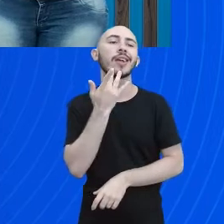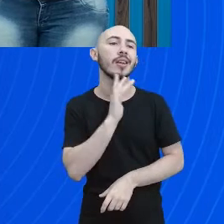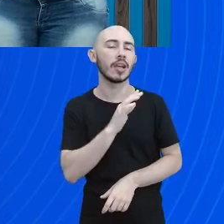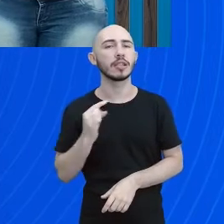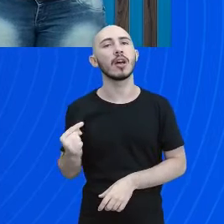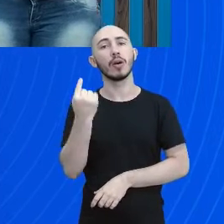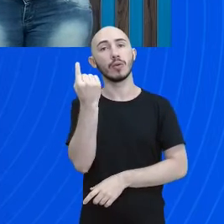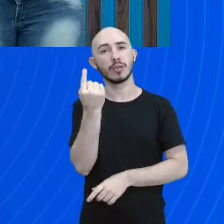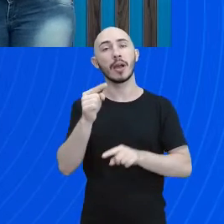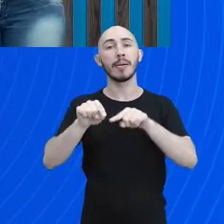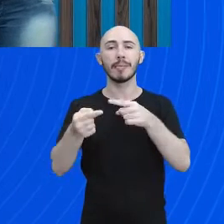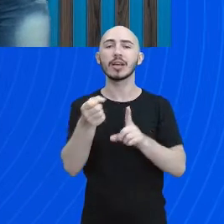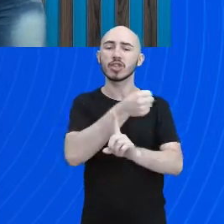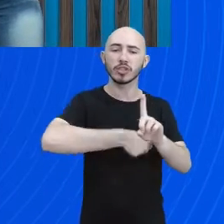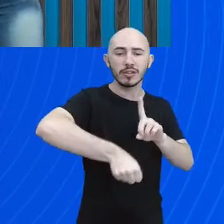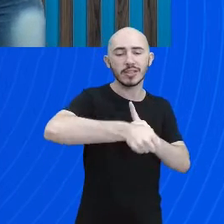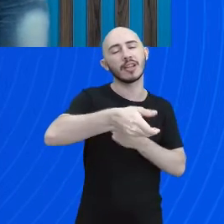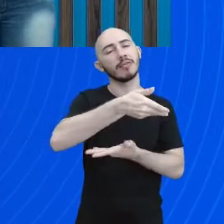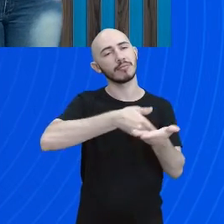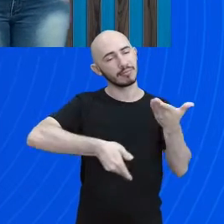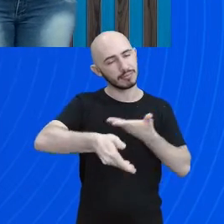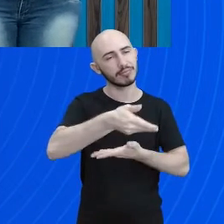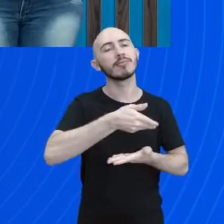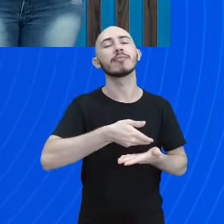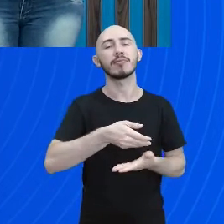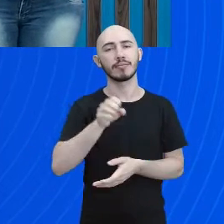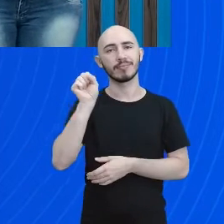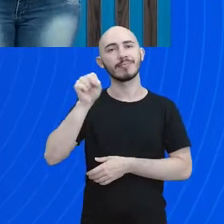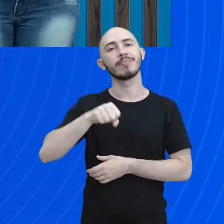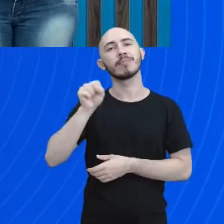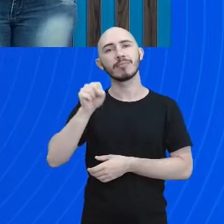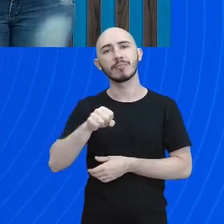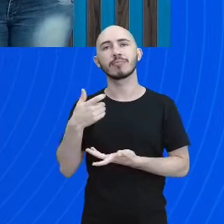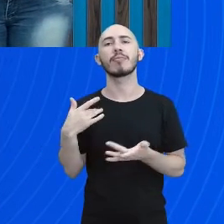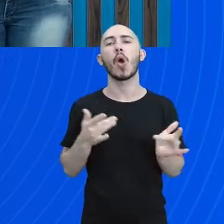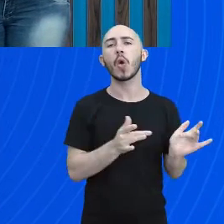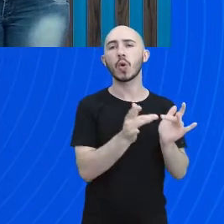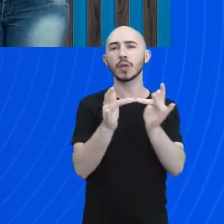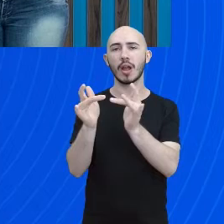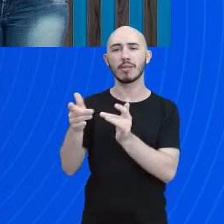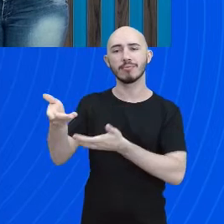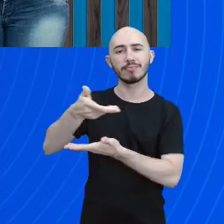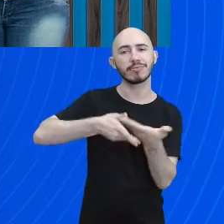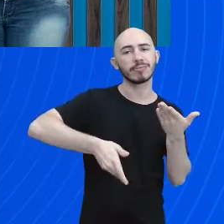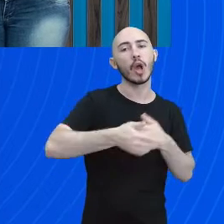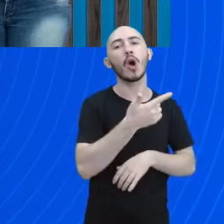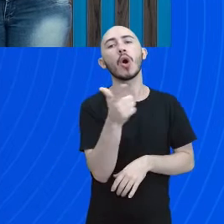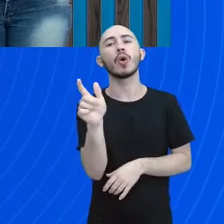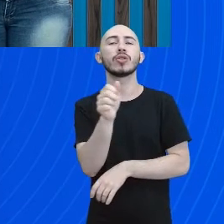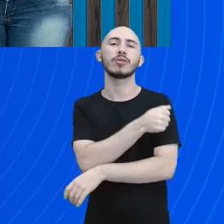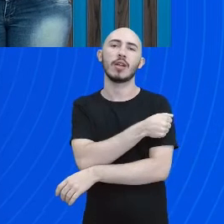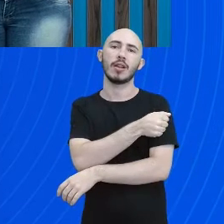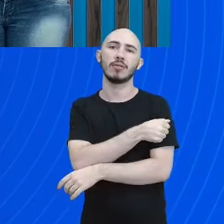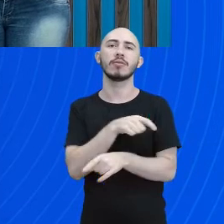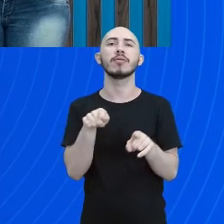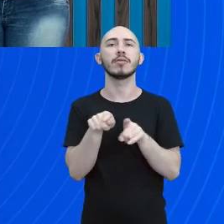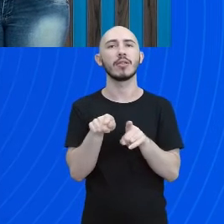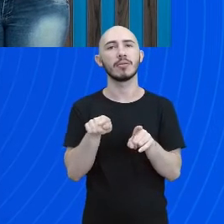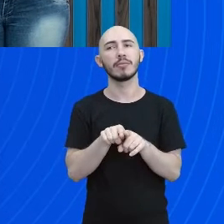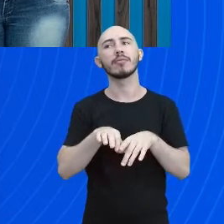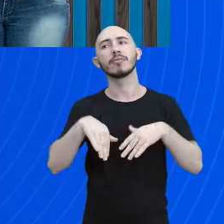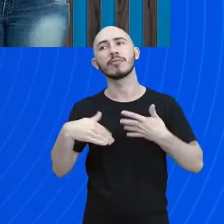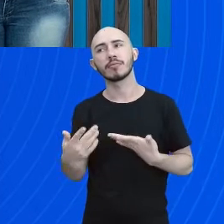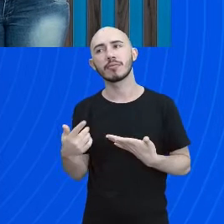é social. Ele vive em sociedade, vive em contato com os outros estudantes. E não só com os outros